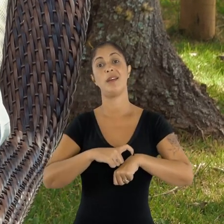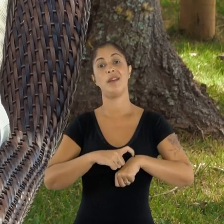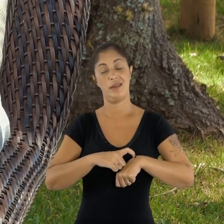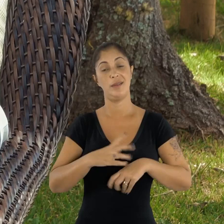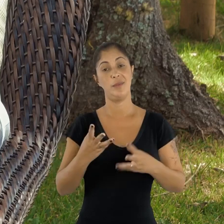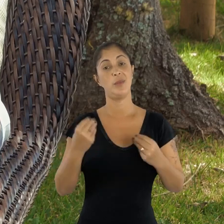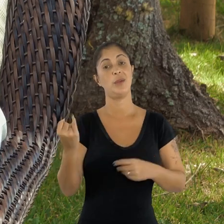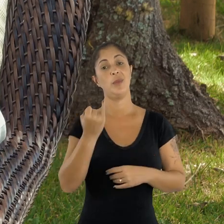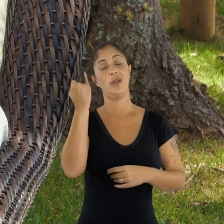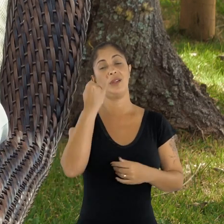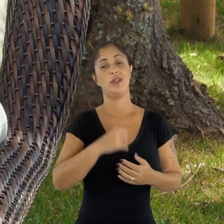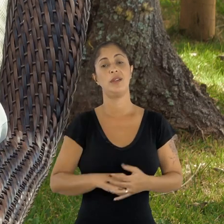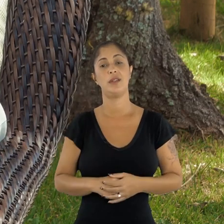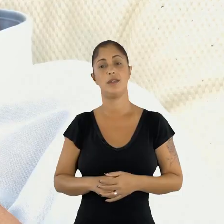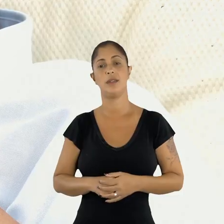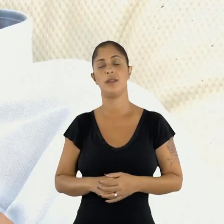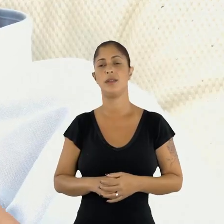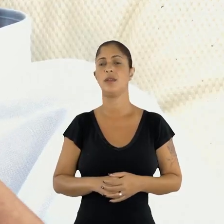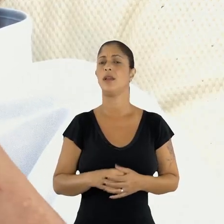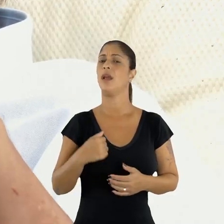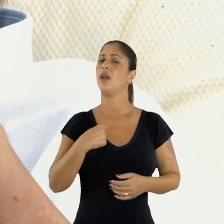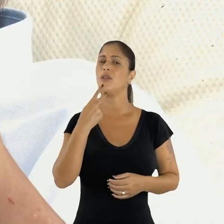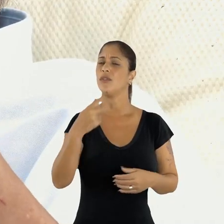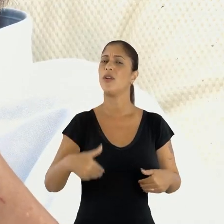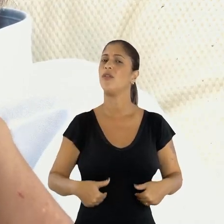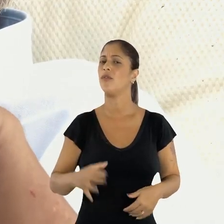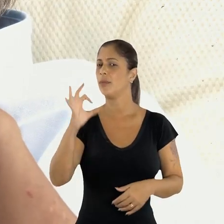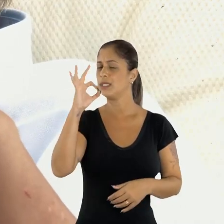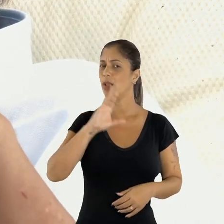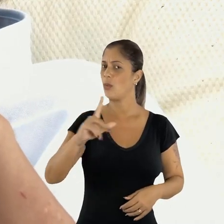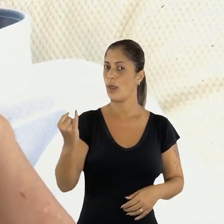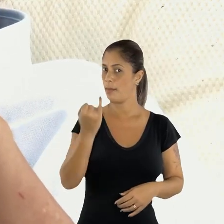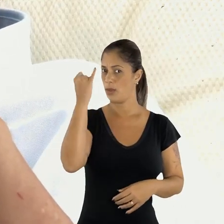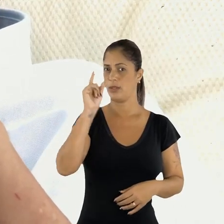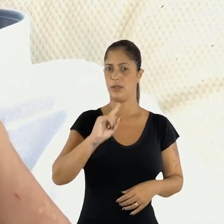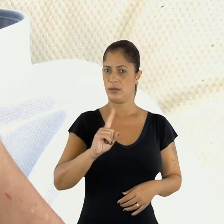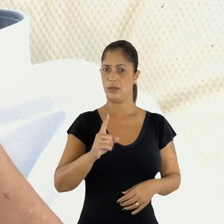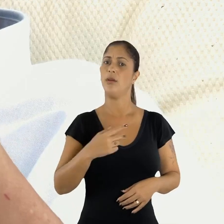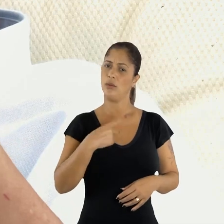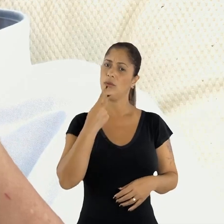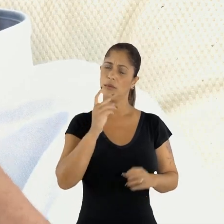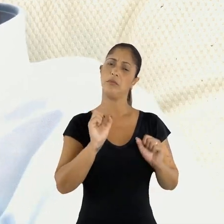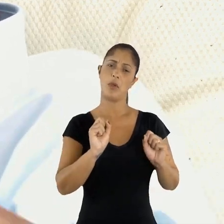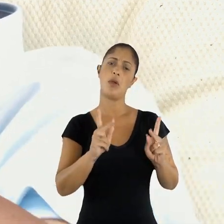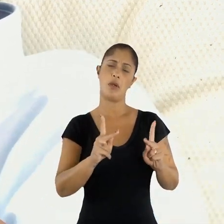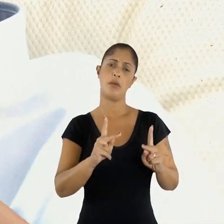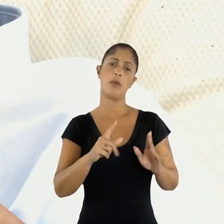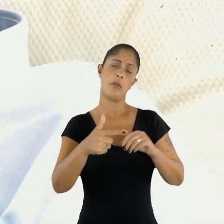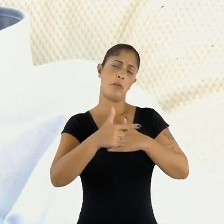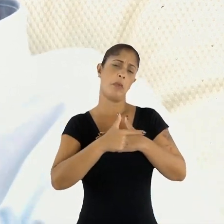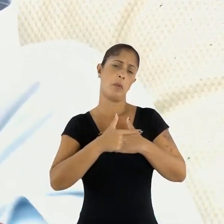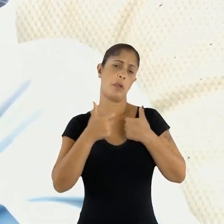momento muito importante. E eu não estou tirando nenhum mérito que o Fome Zero não foi importante, não é nada disso. Eu acho que